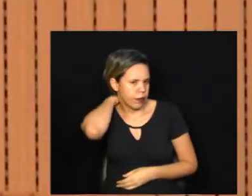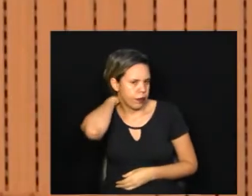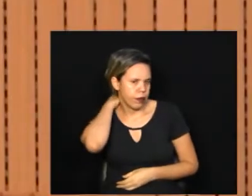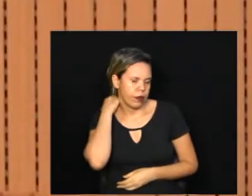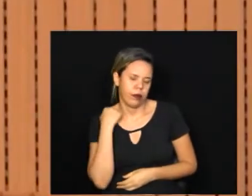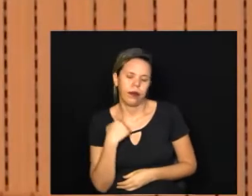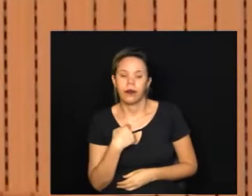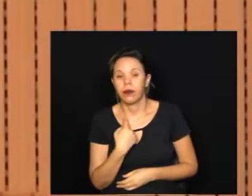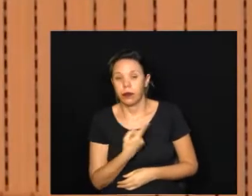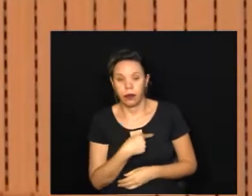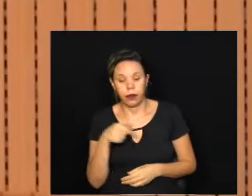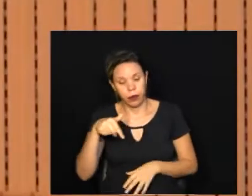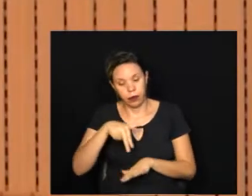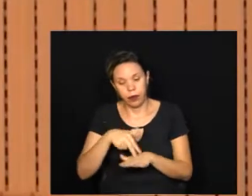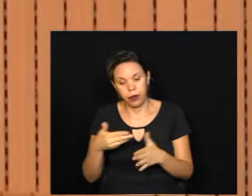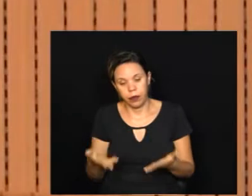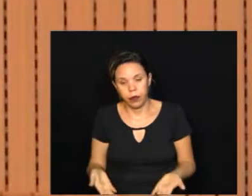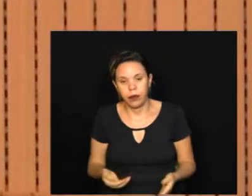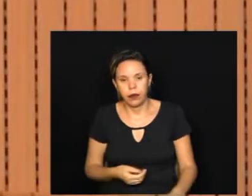Nós estamos aqui